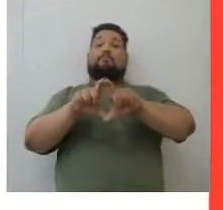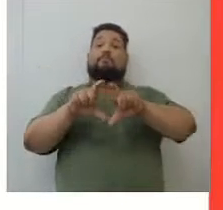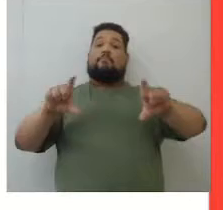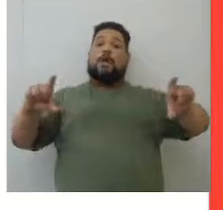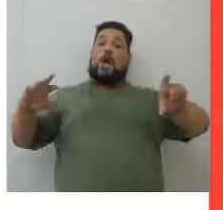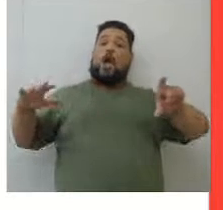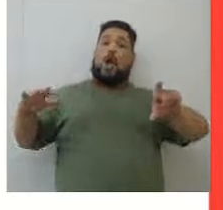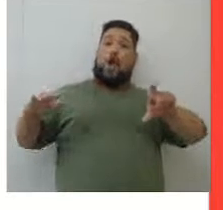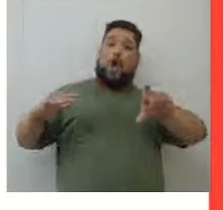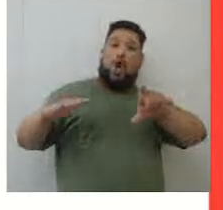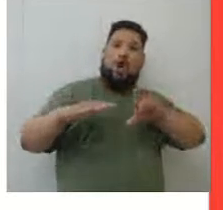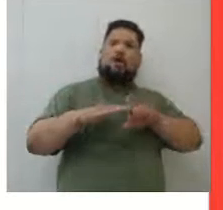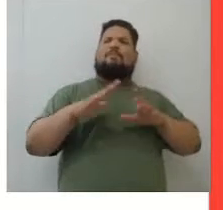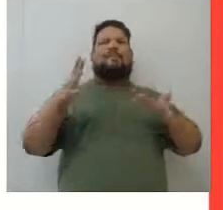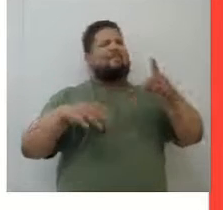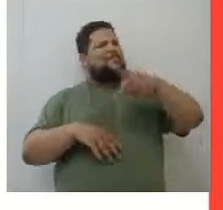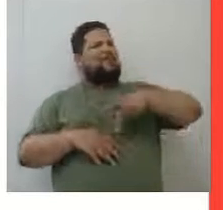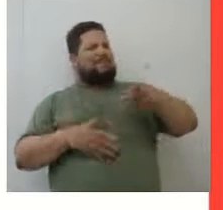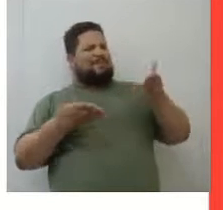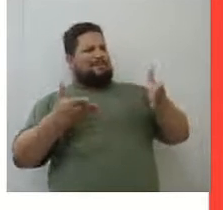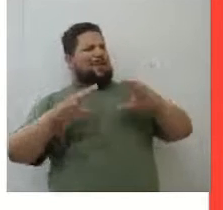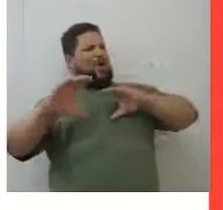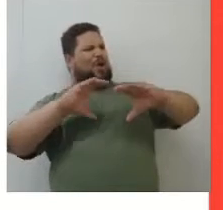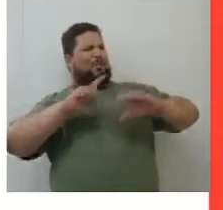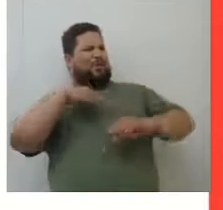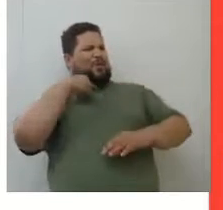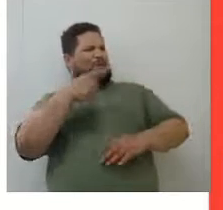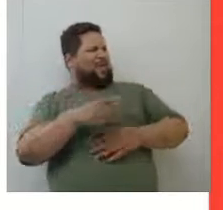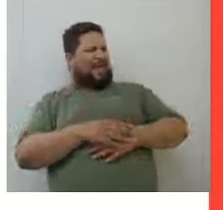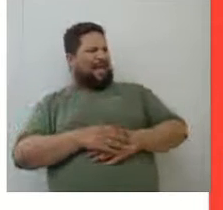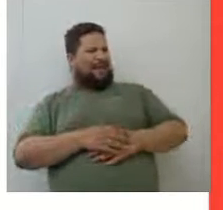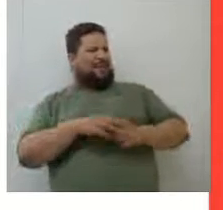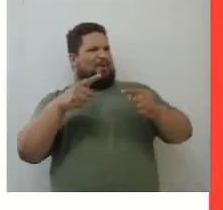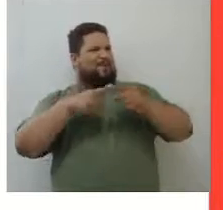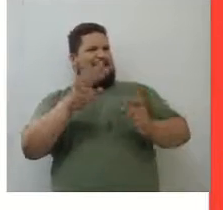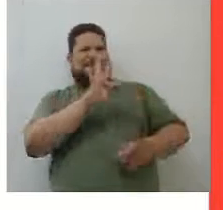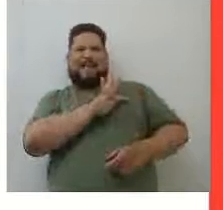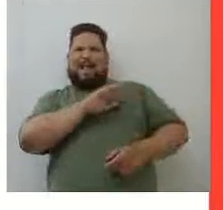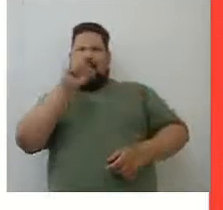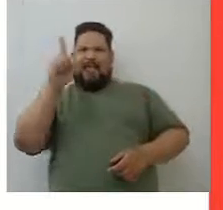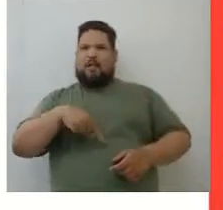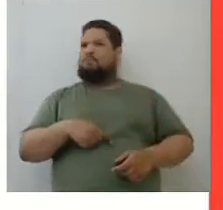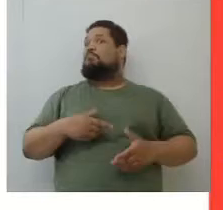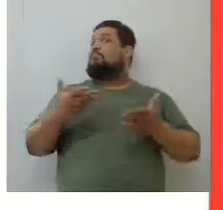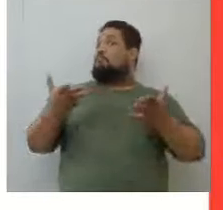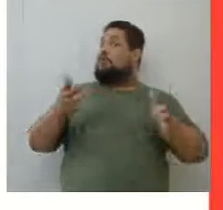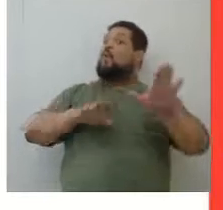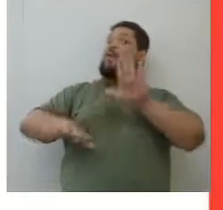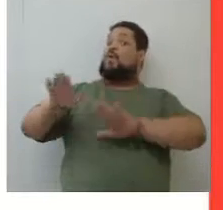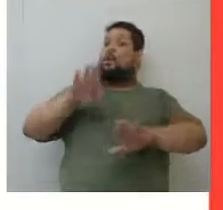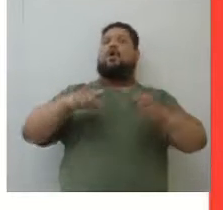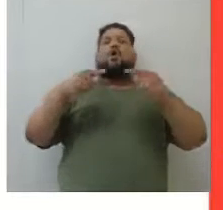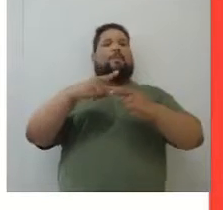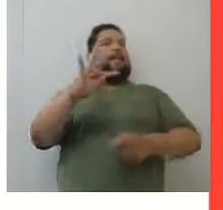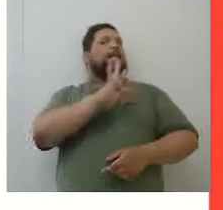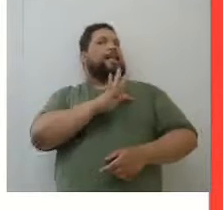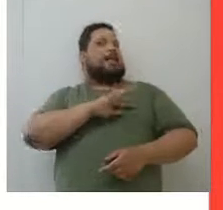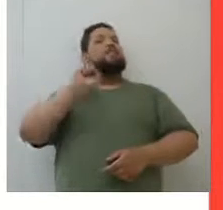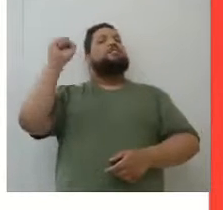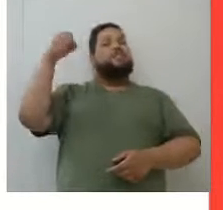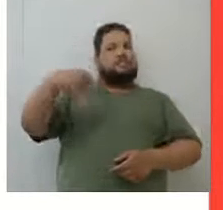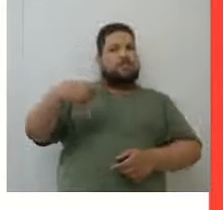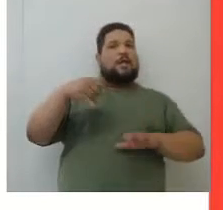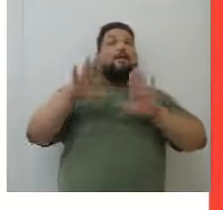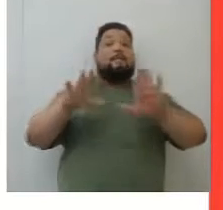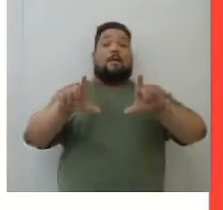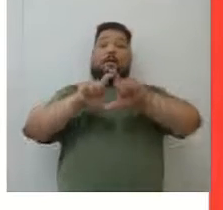tubulação aí. Mas, professor, isso não é um meio de comunicação, não. Isso é uma técnica, né, professor? Não. Veja só, é uma técnica, porém também